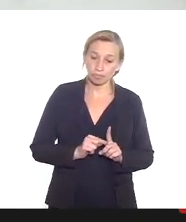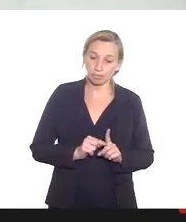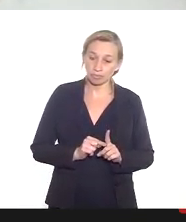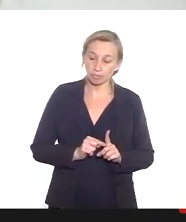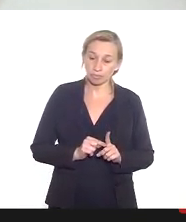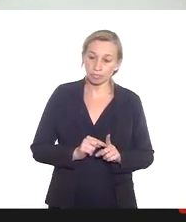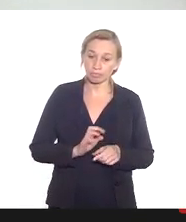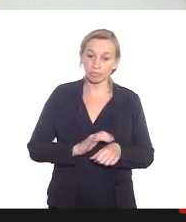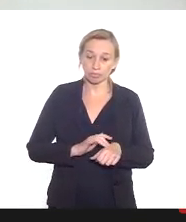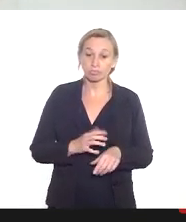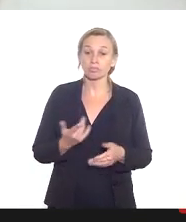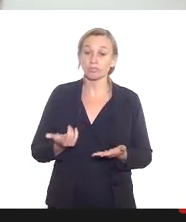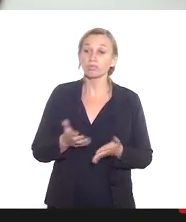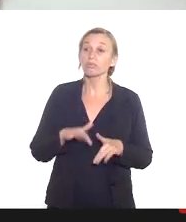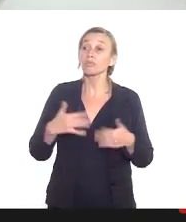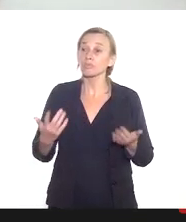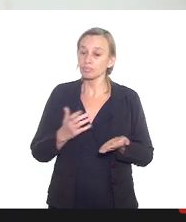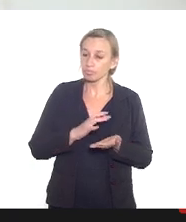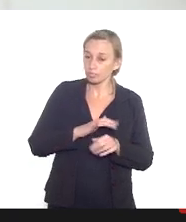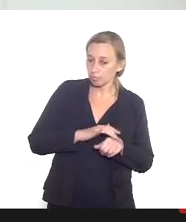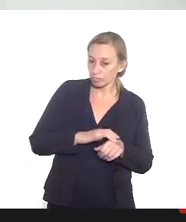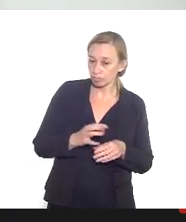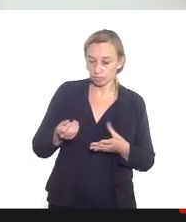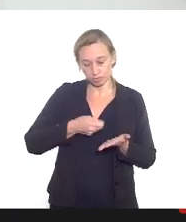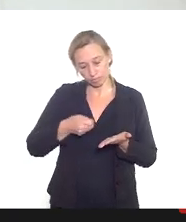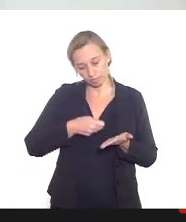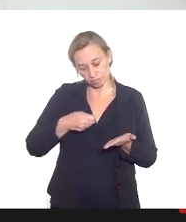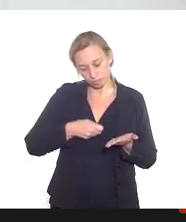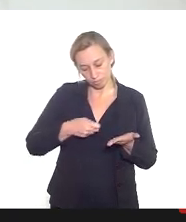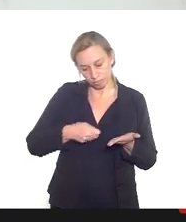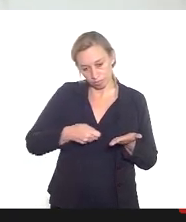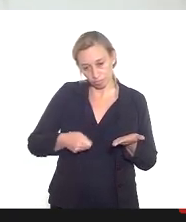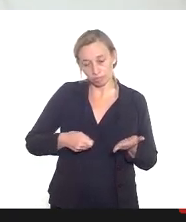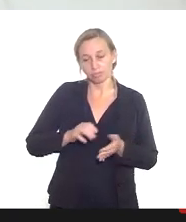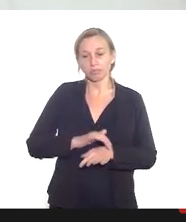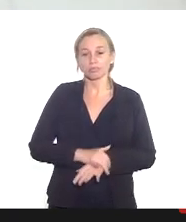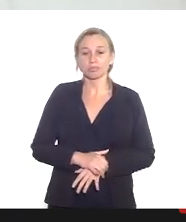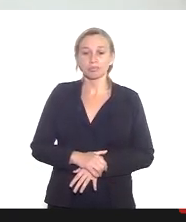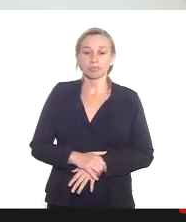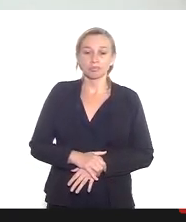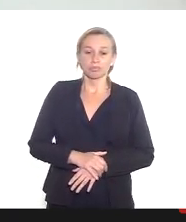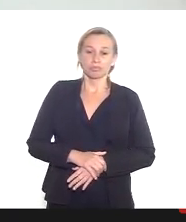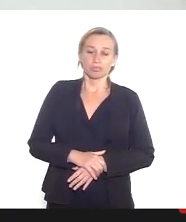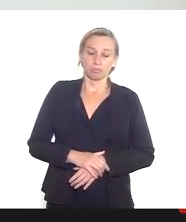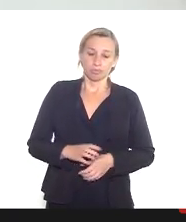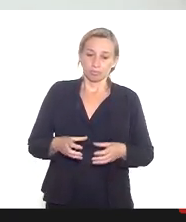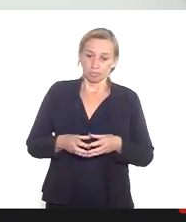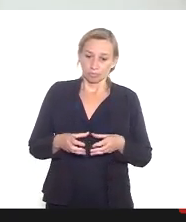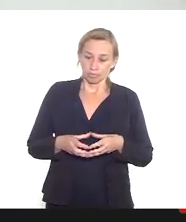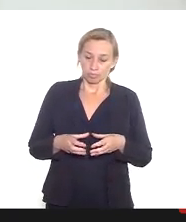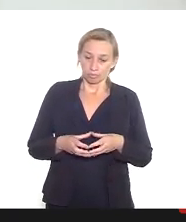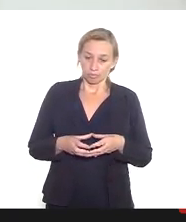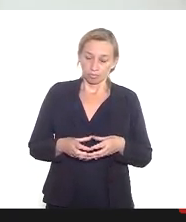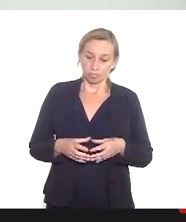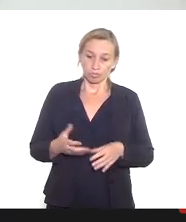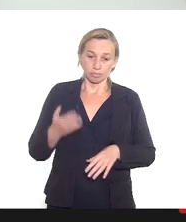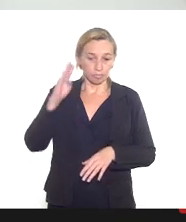comorbidade né então a gestante que estavam incluídas nas comunidades do Estados no programar Municipal de imunização